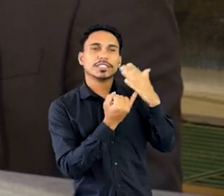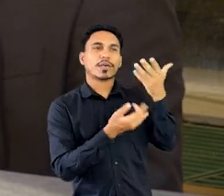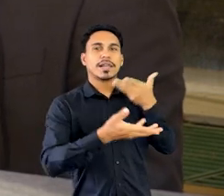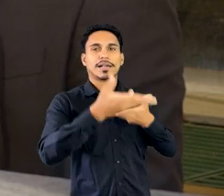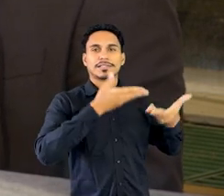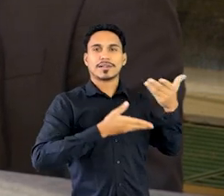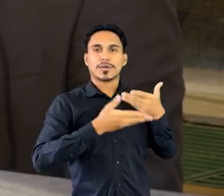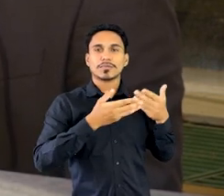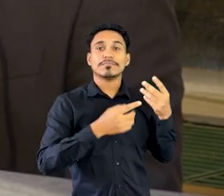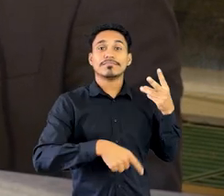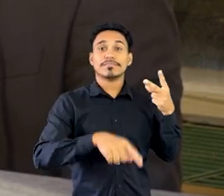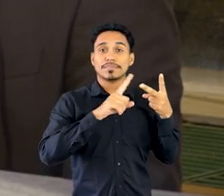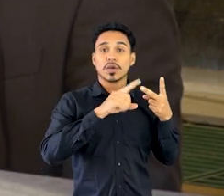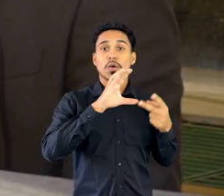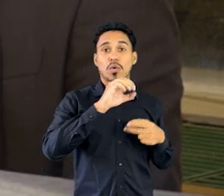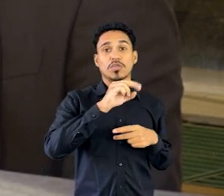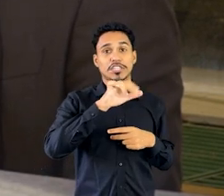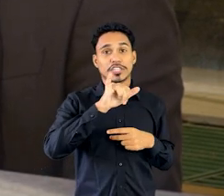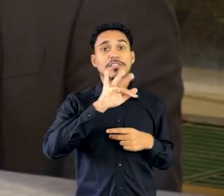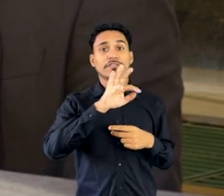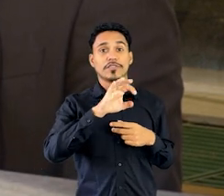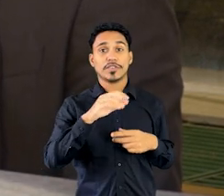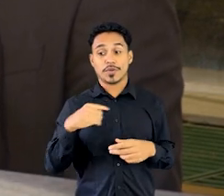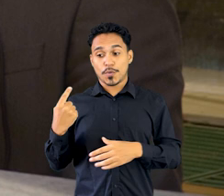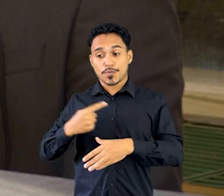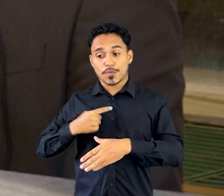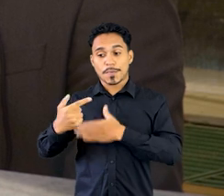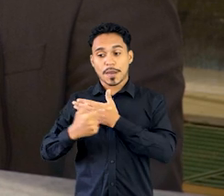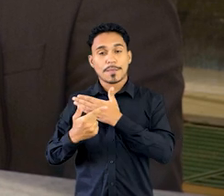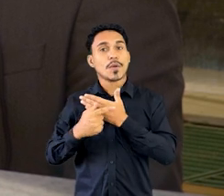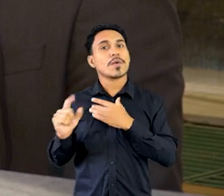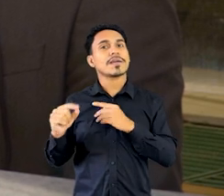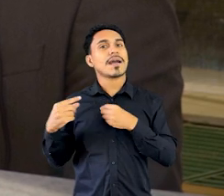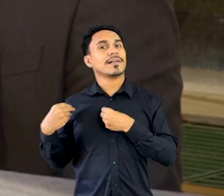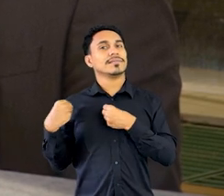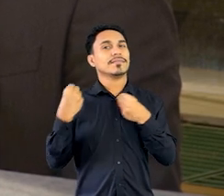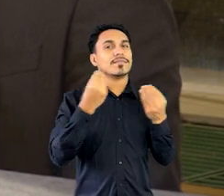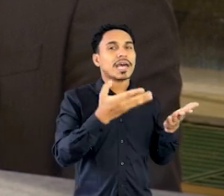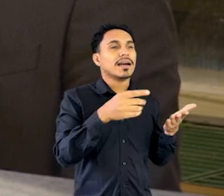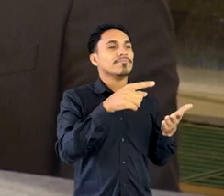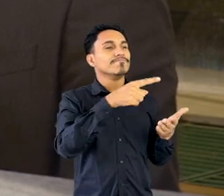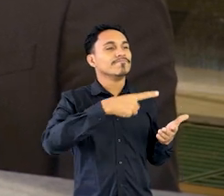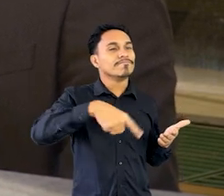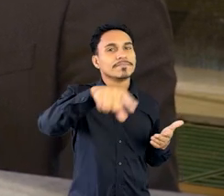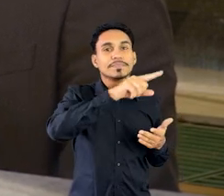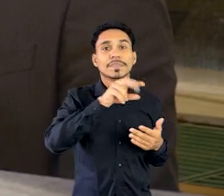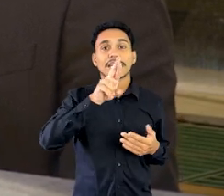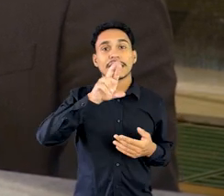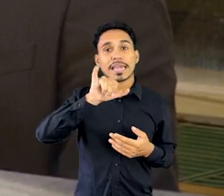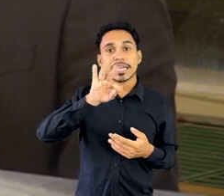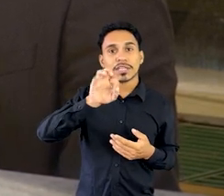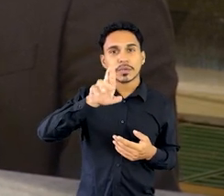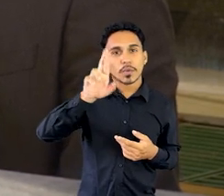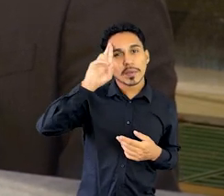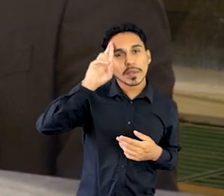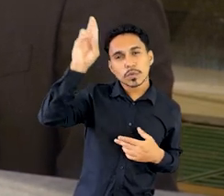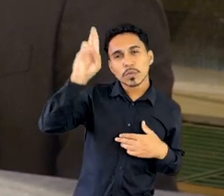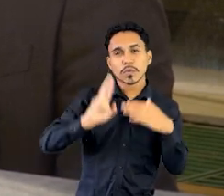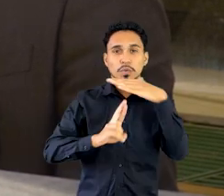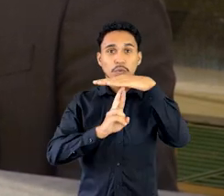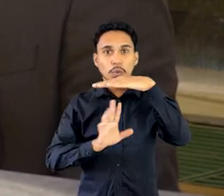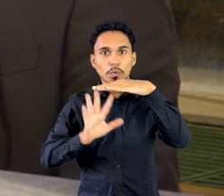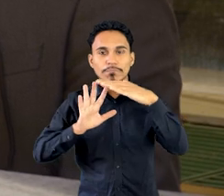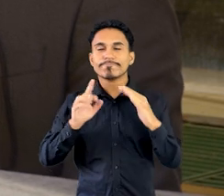e da diretoria executiva do conif é convencer e sensibilizar os reitores com